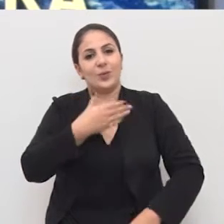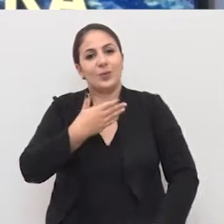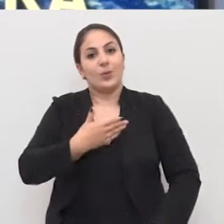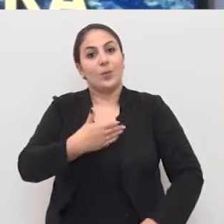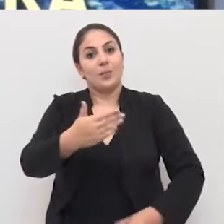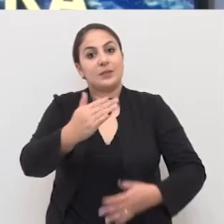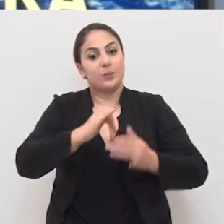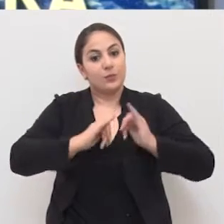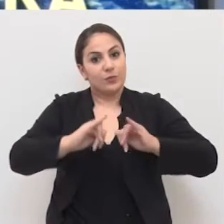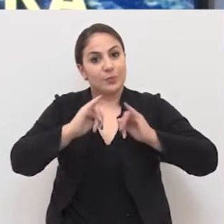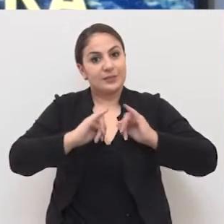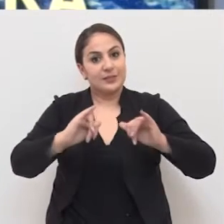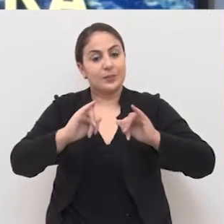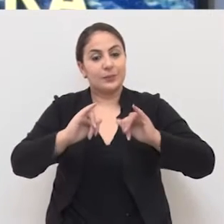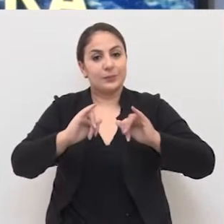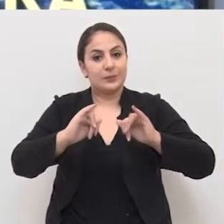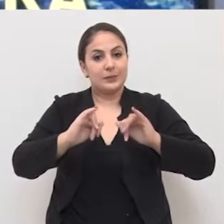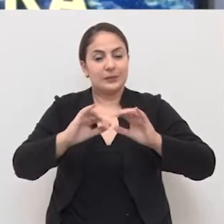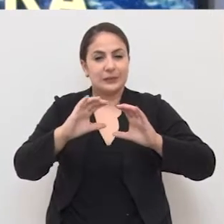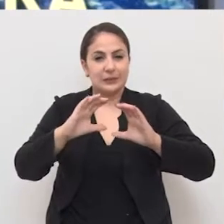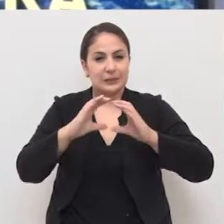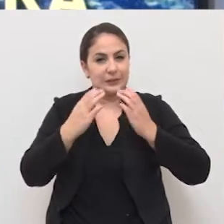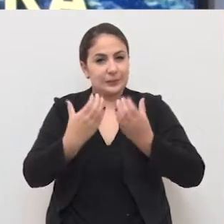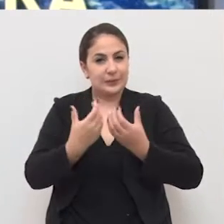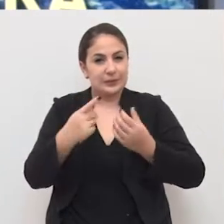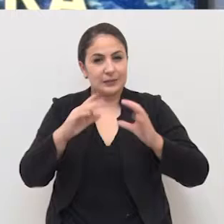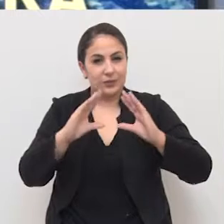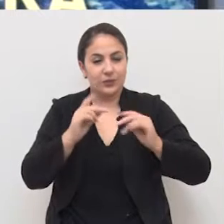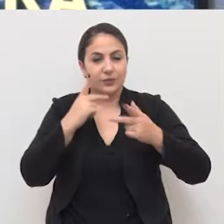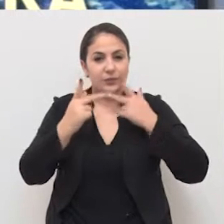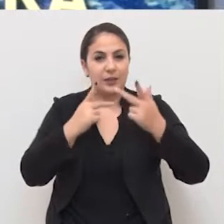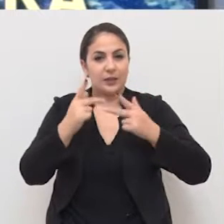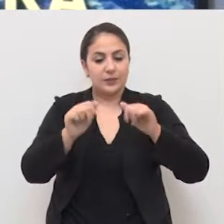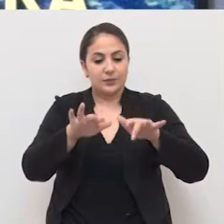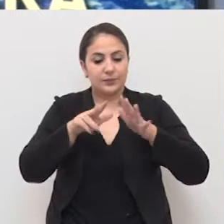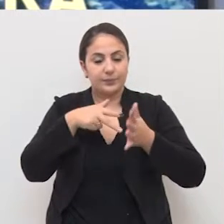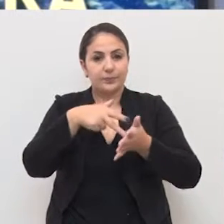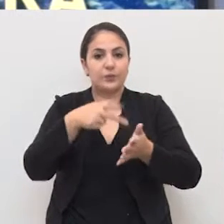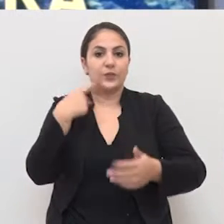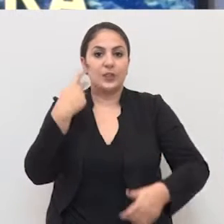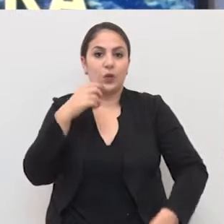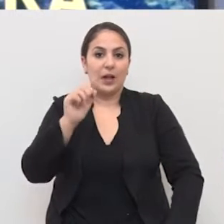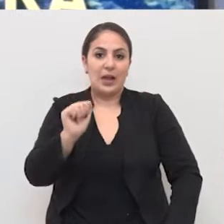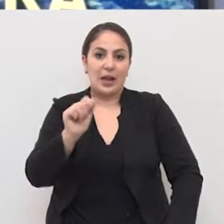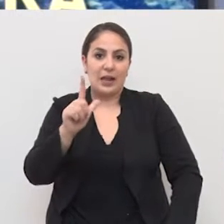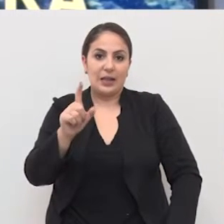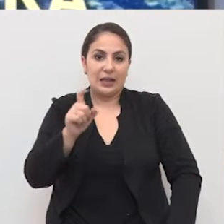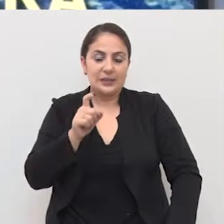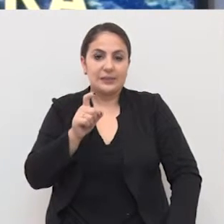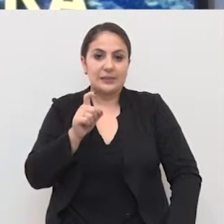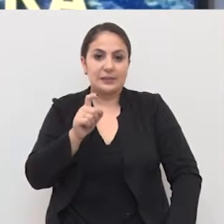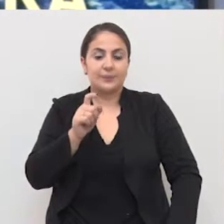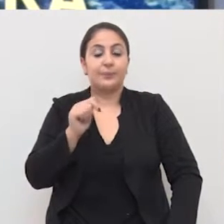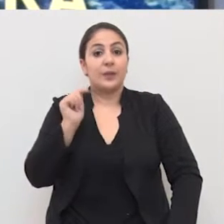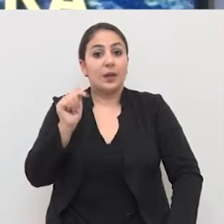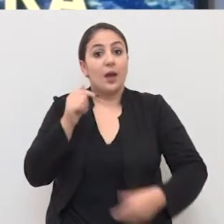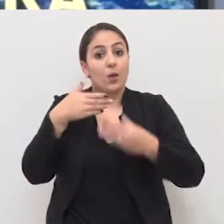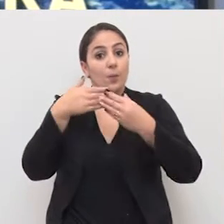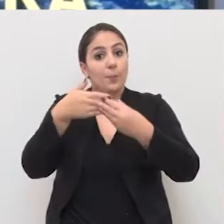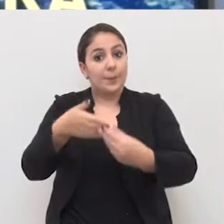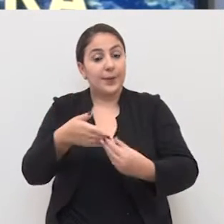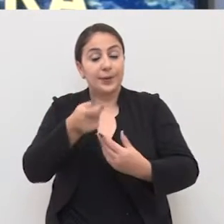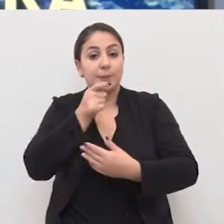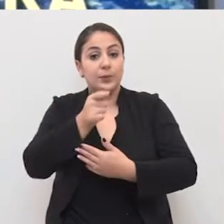Nós iniciamos o Jornal da Câmara desta noite com o grande expediente do vereador Alex Necker. Acompanhe na reportagem